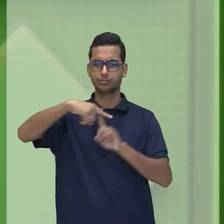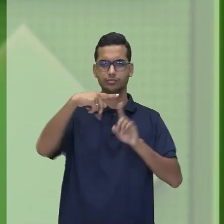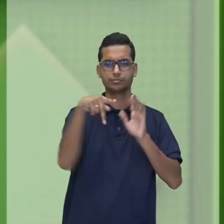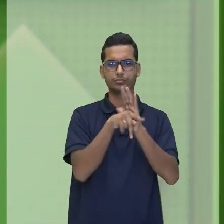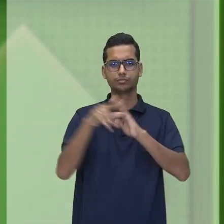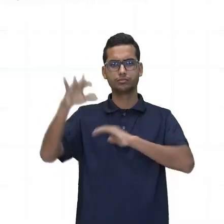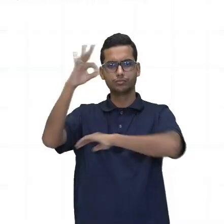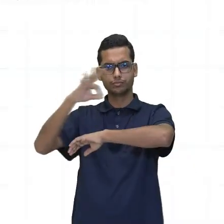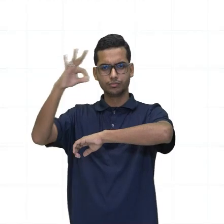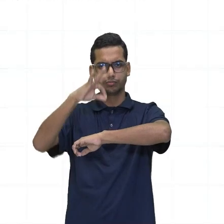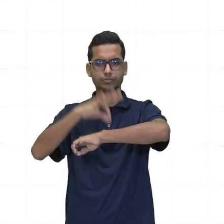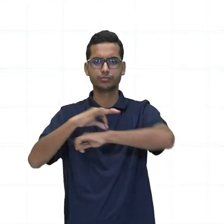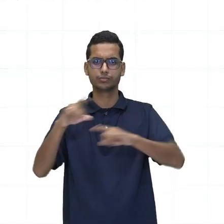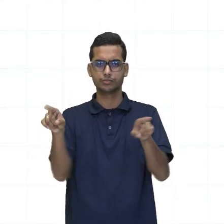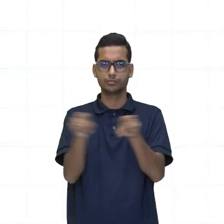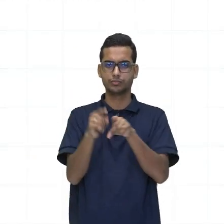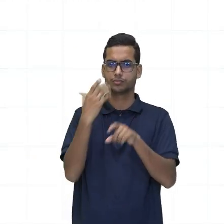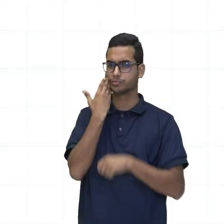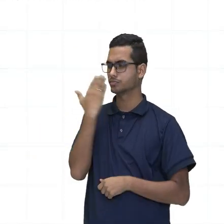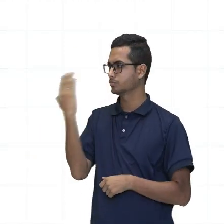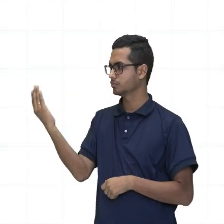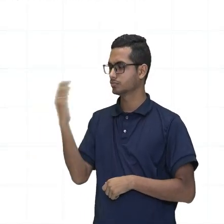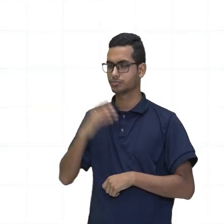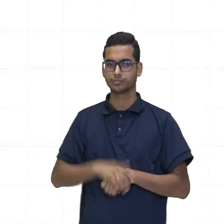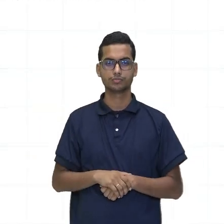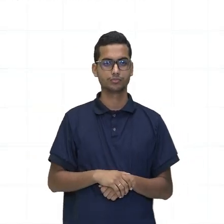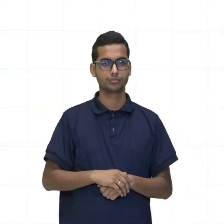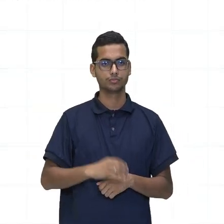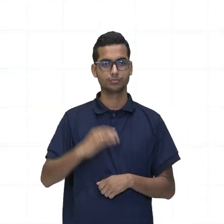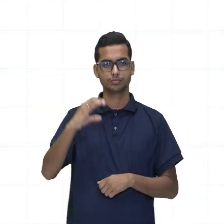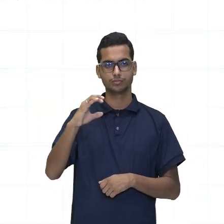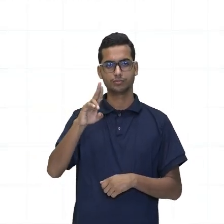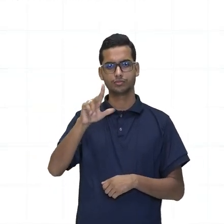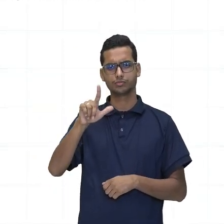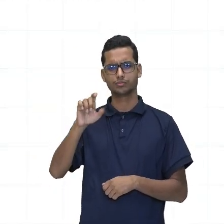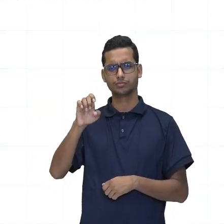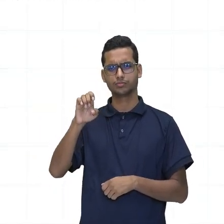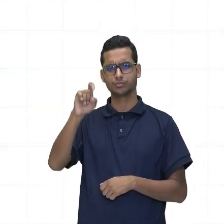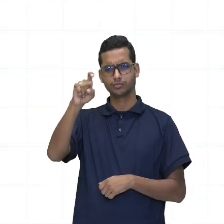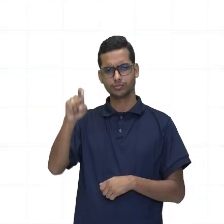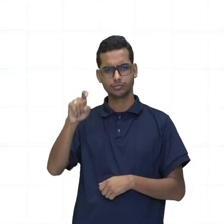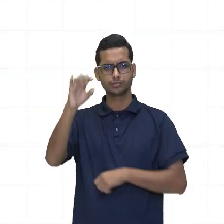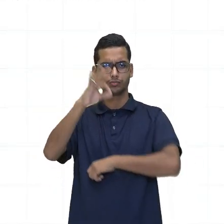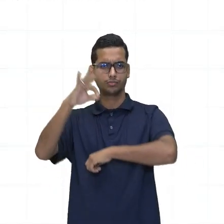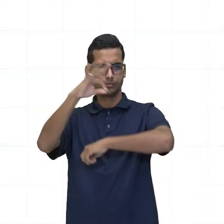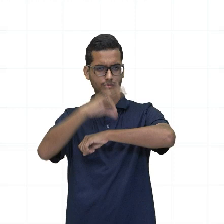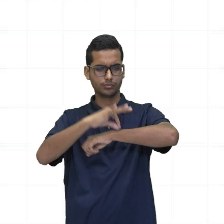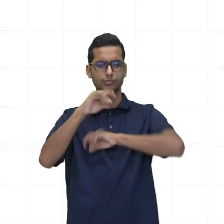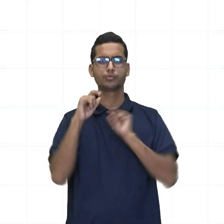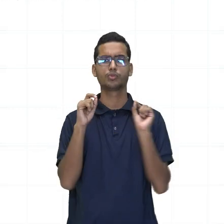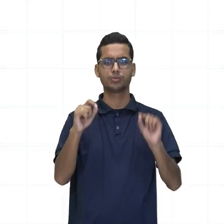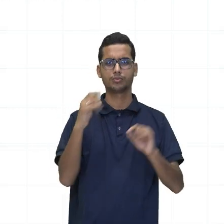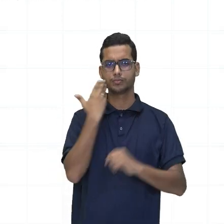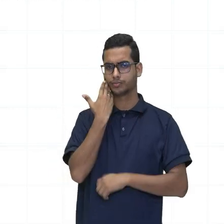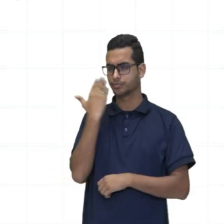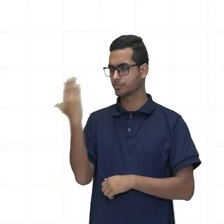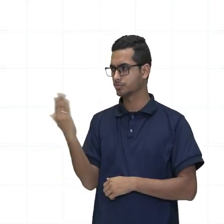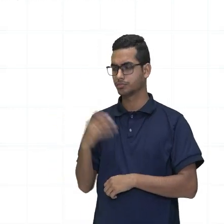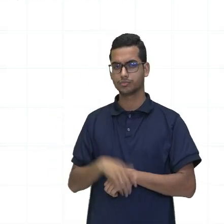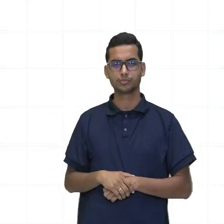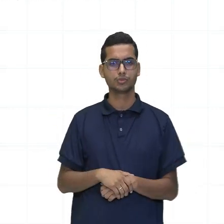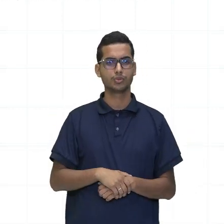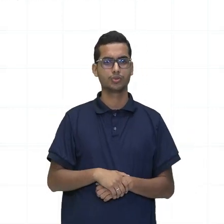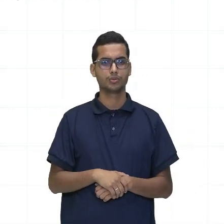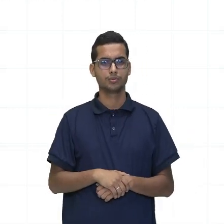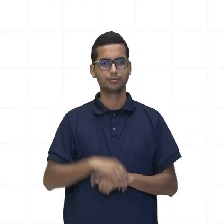também. Então, vamos observar aí nessa lista que existem os chamados culex, que são também uma espécie